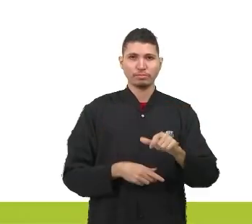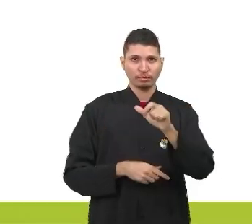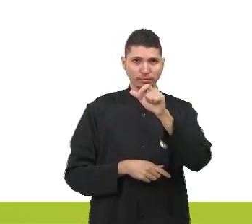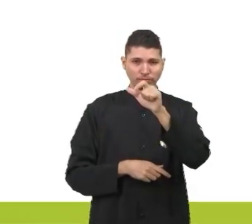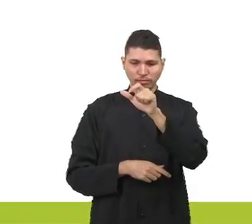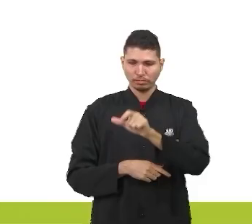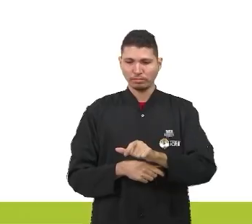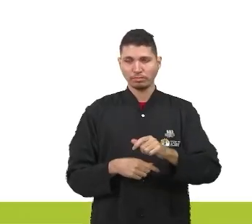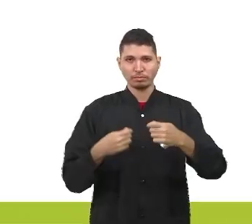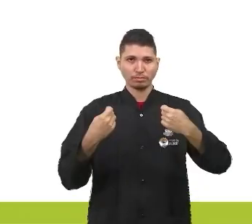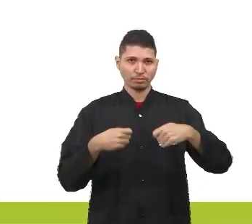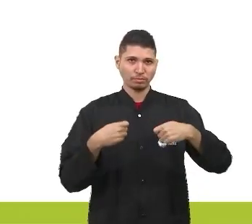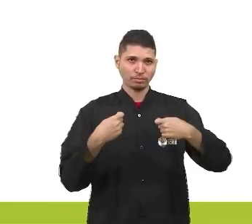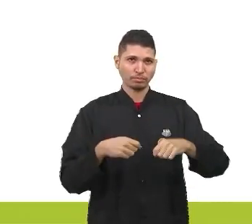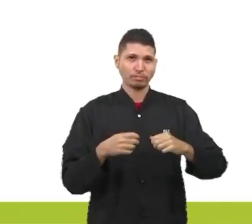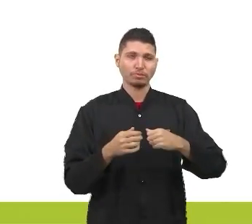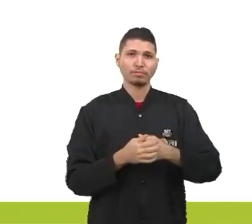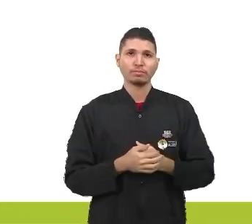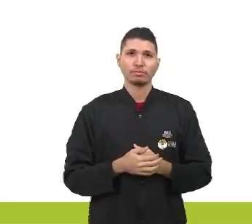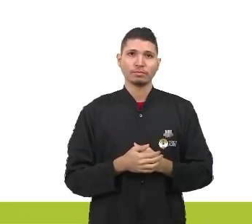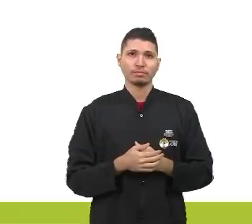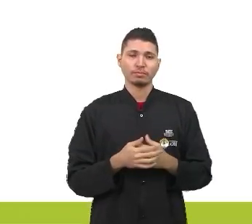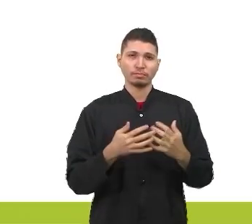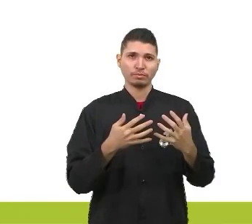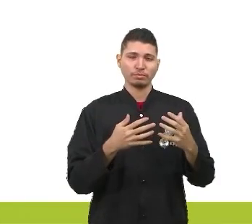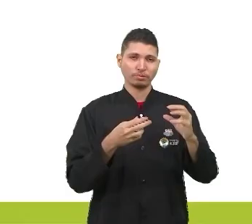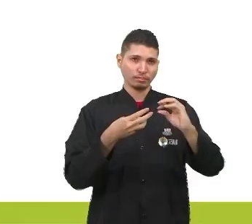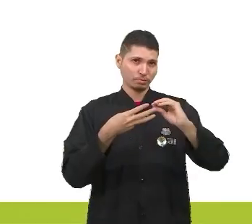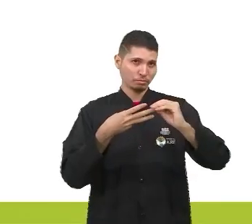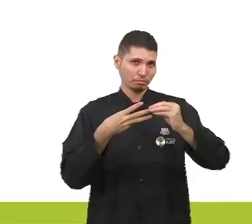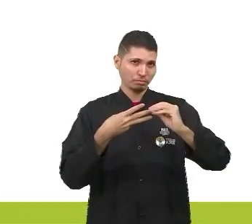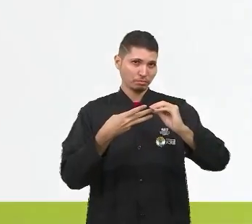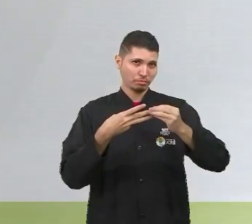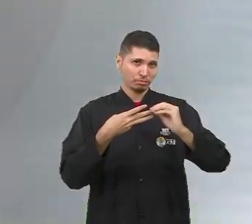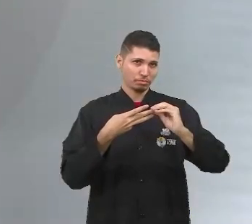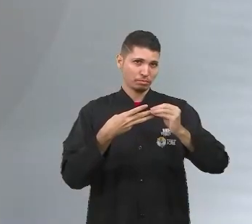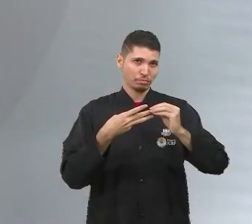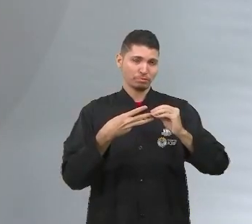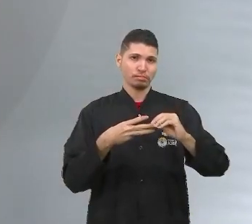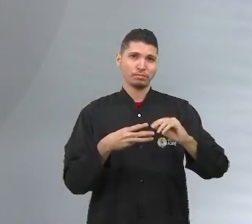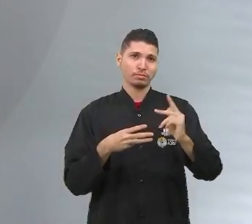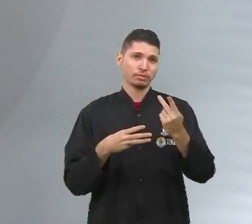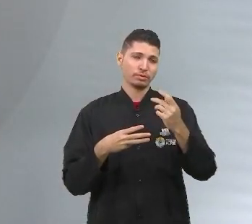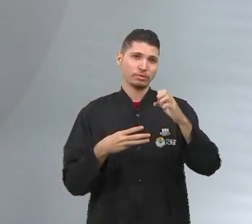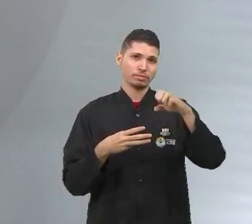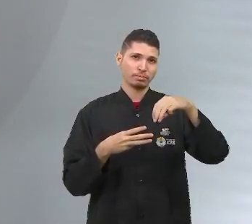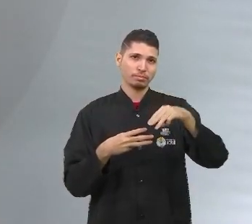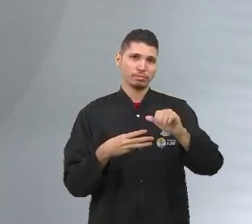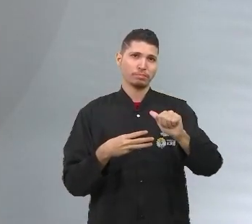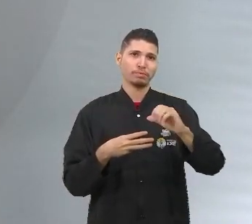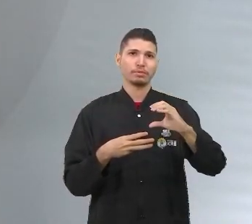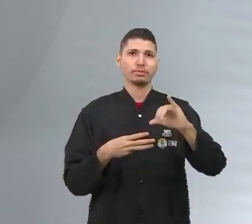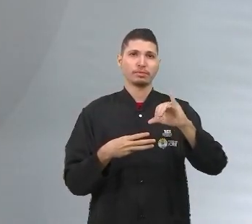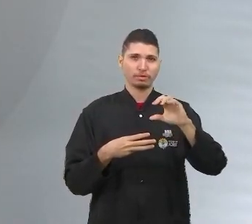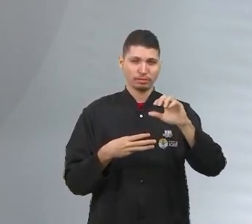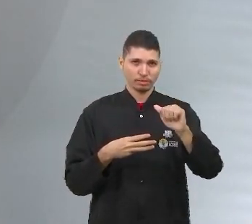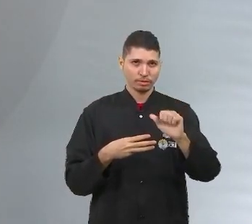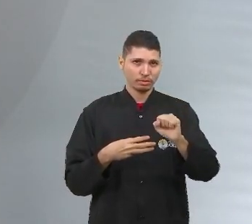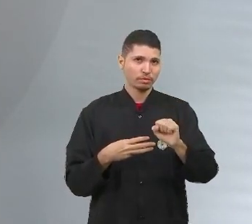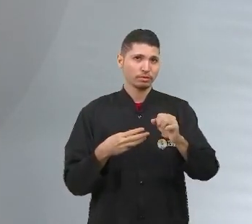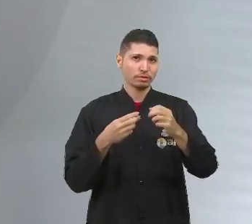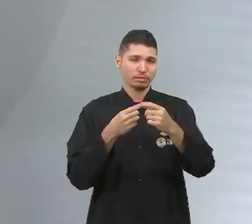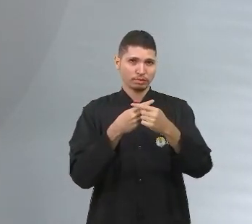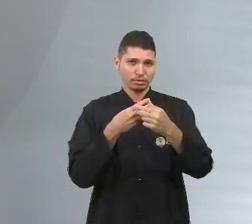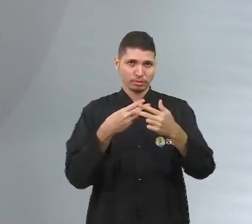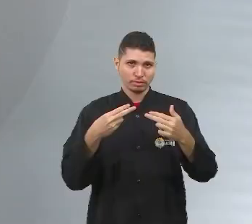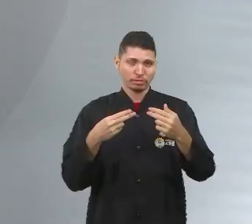está descrito neurônios, está descrito células musculares ou está descrito as hemácias. Ok? Muito bem.